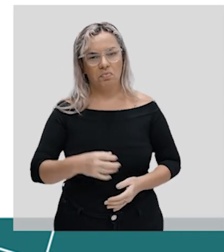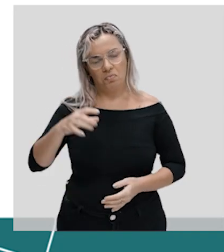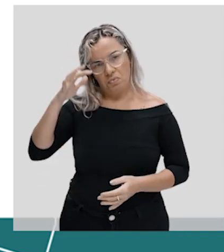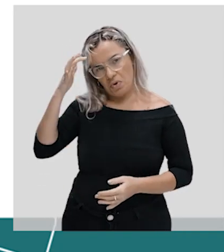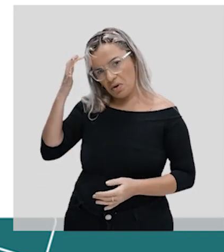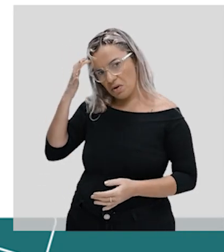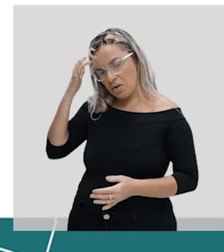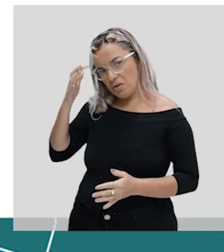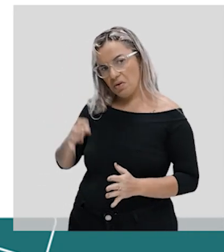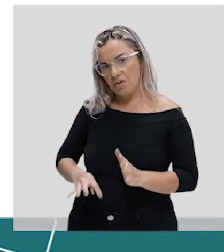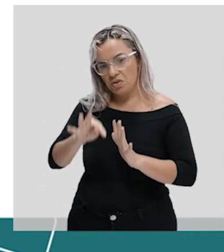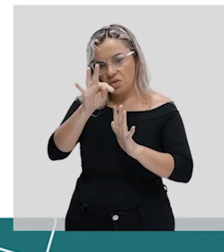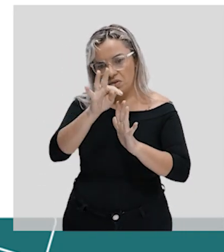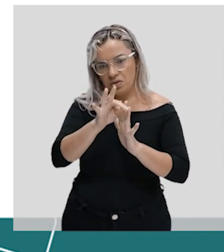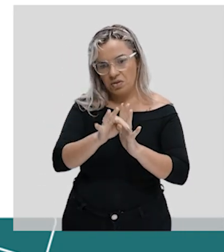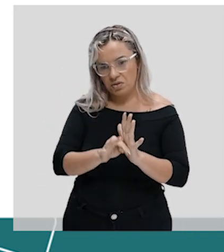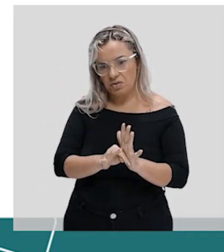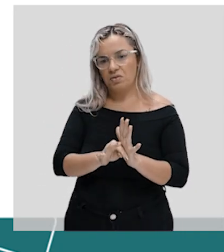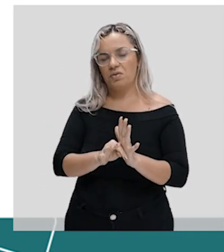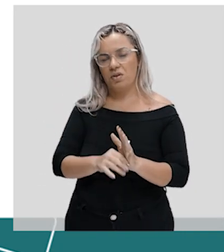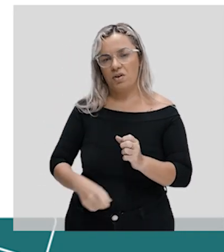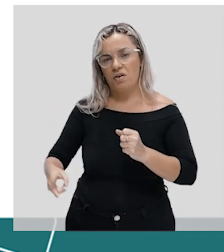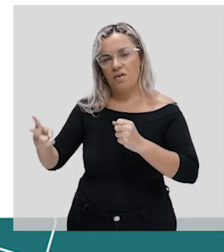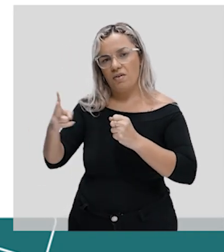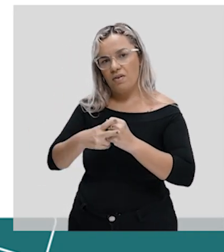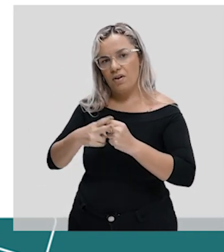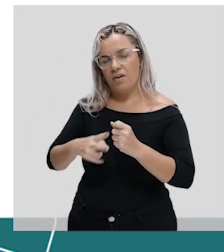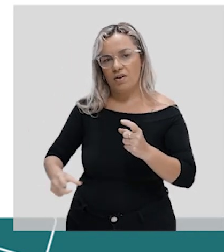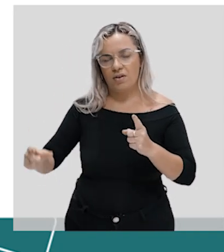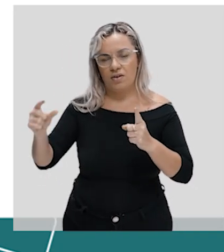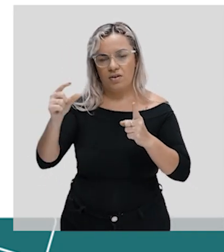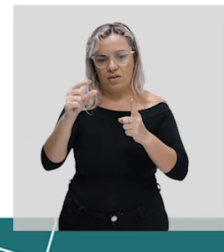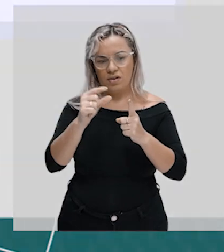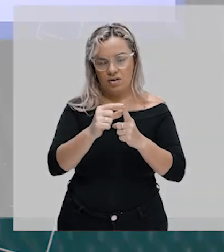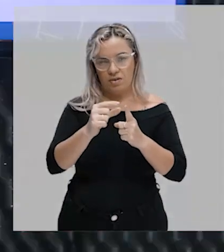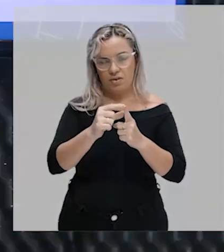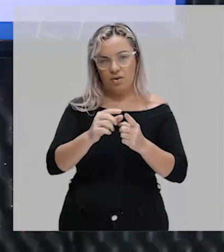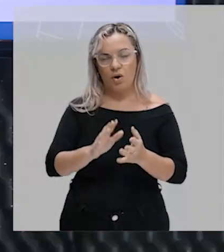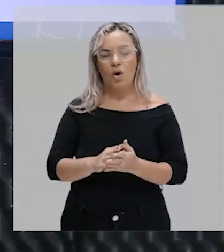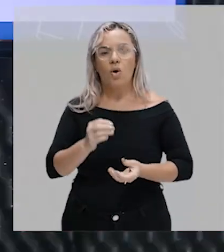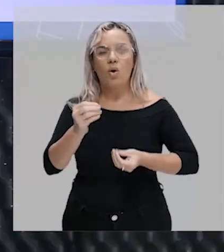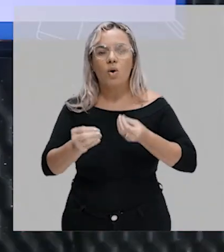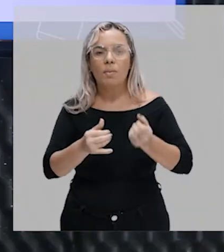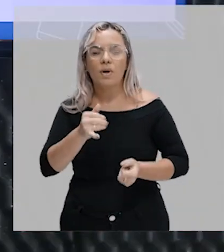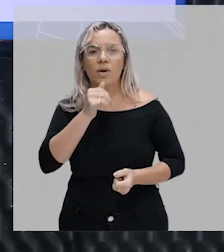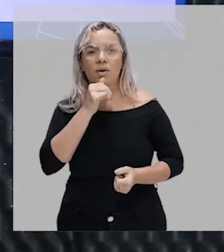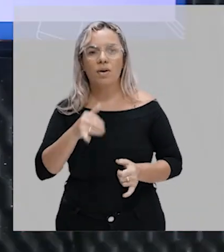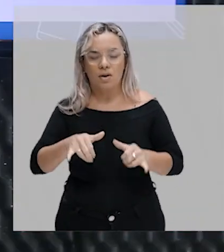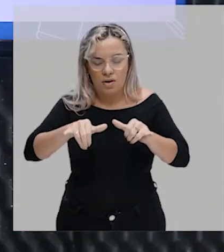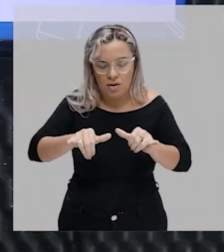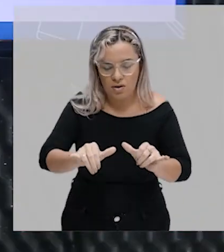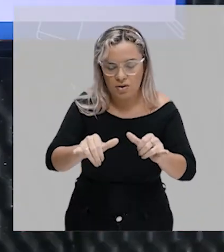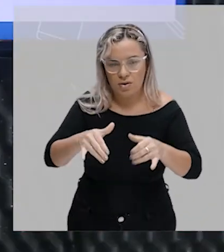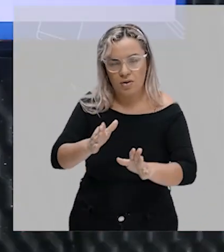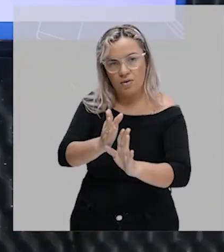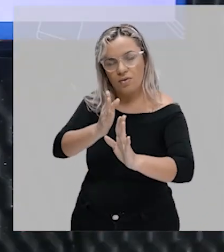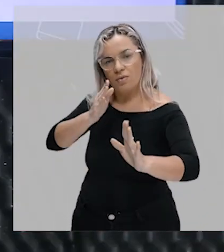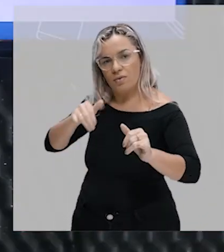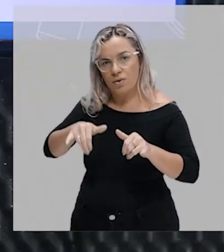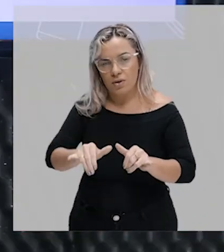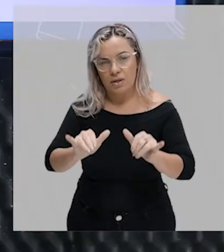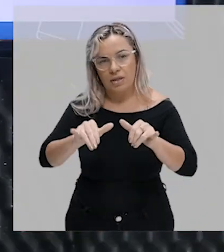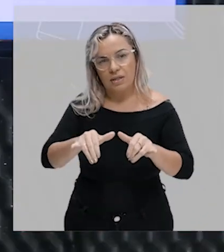verbo, né, usando a palavra. Nós fazemos isso na fila do supermercado, na fila da padaria, no ponto